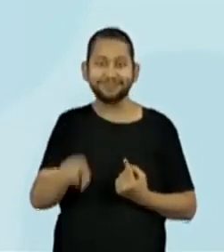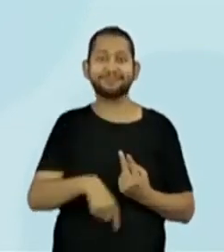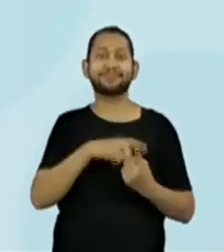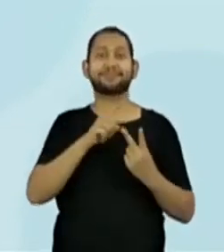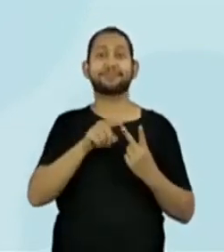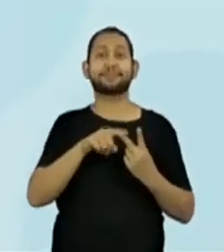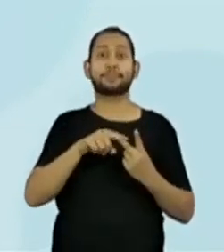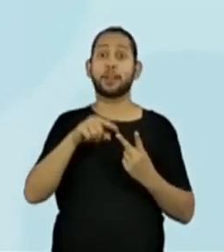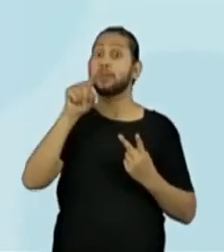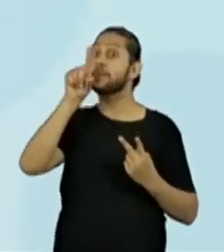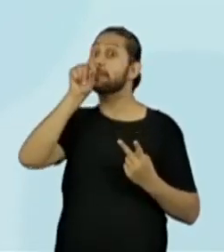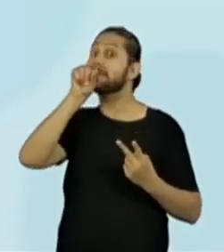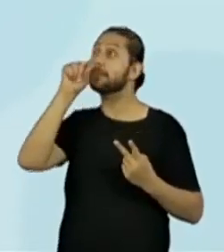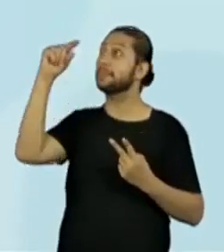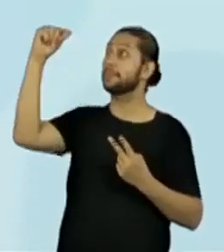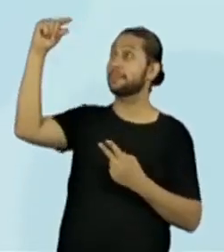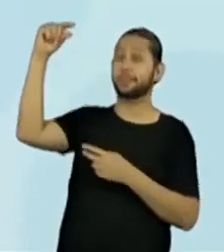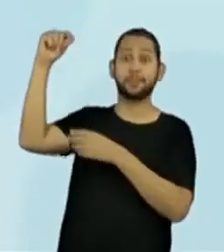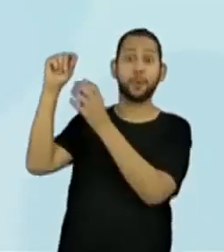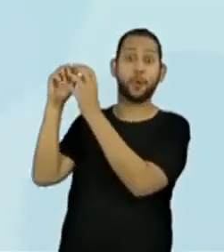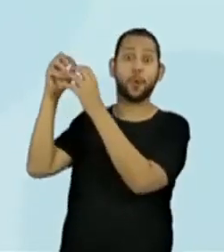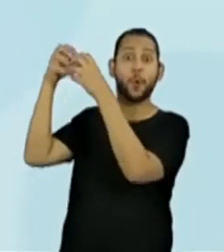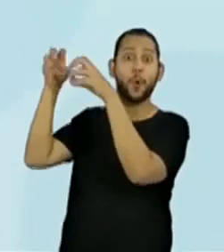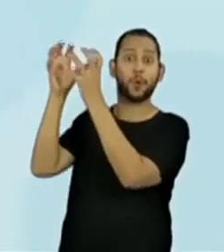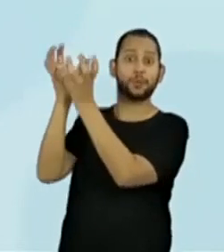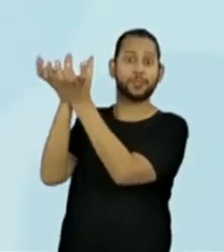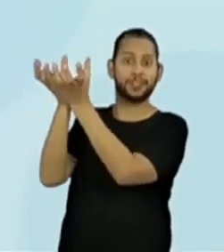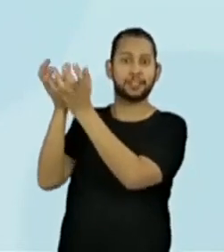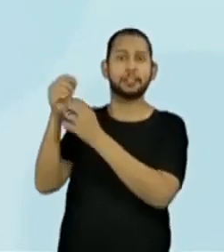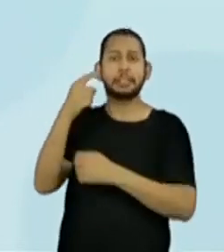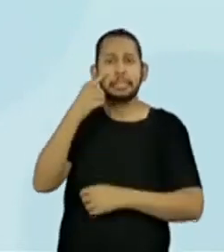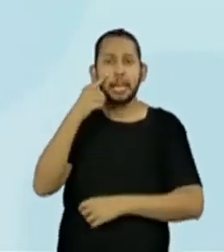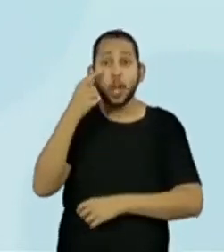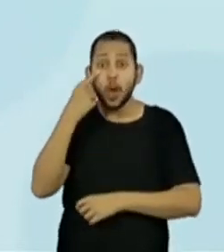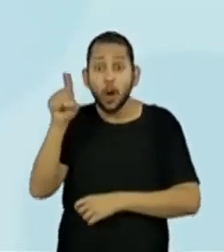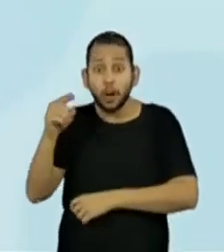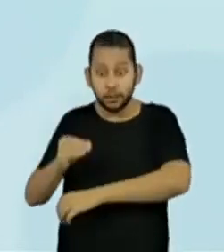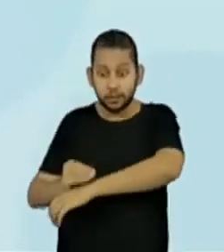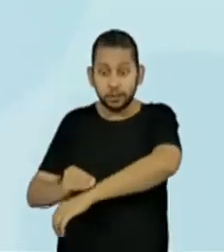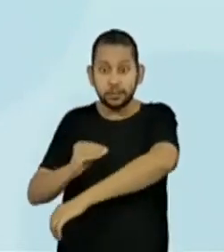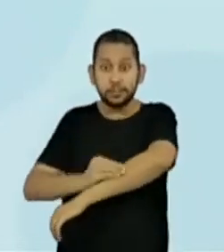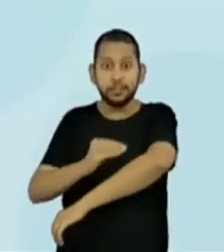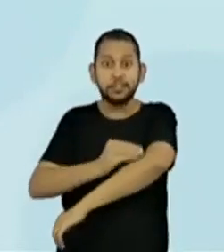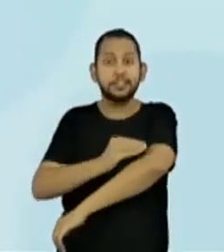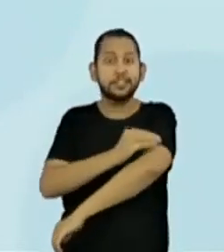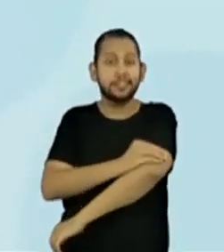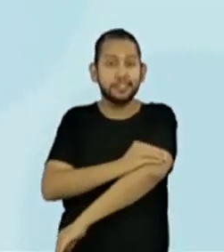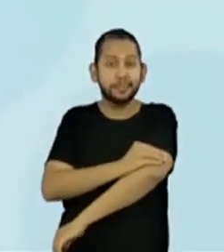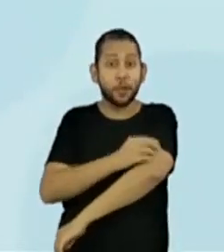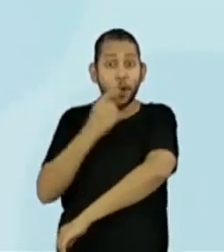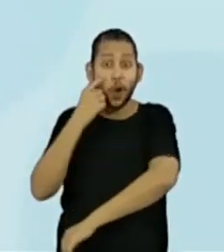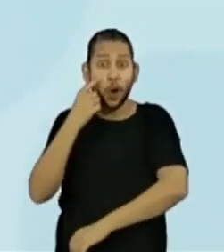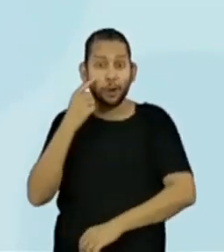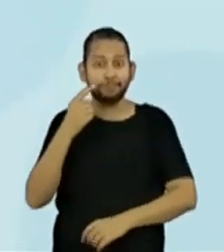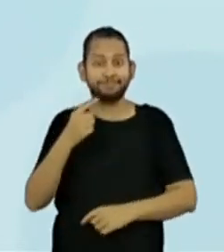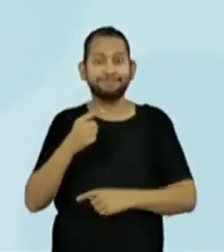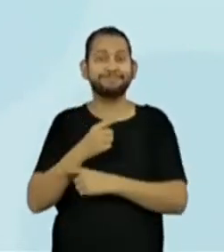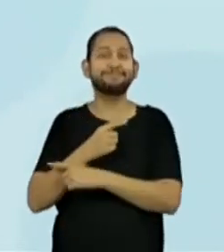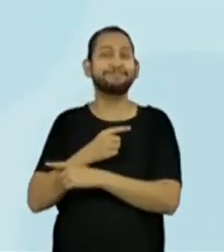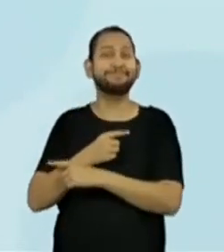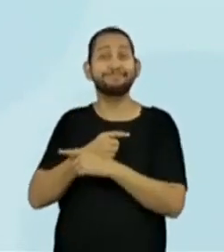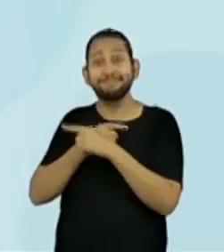com seu ninho com ovos. Temos um sapo, tá? E ali no cantinho, quem